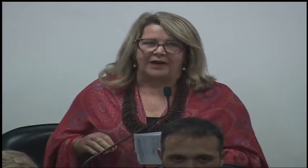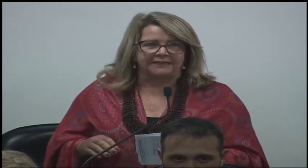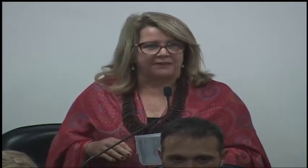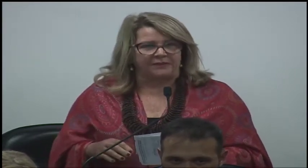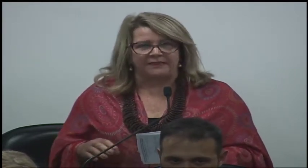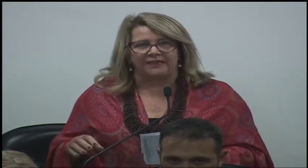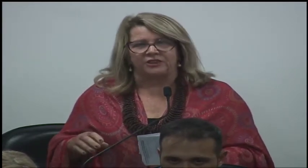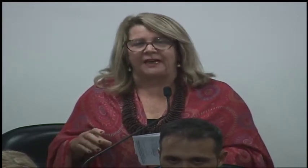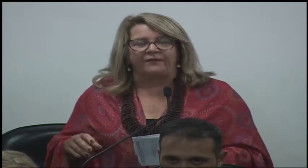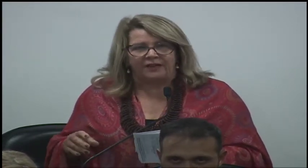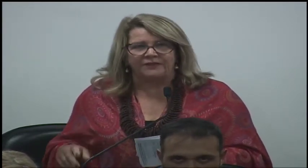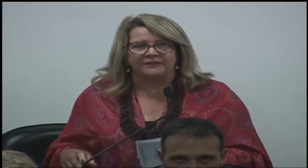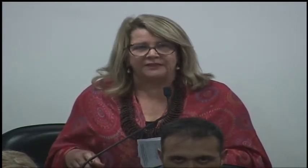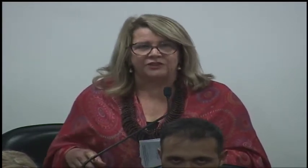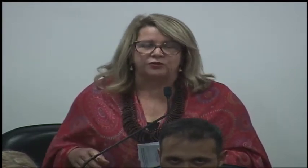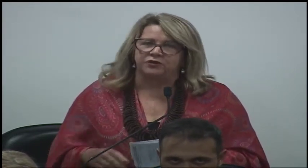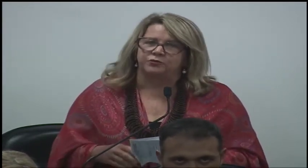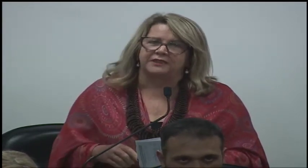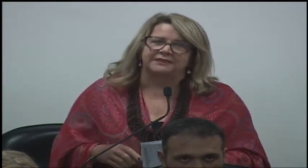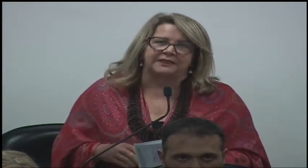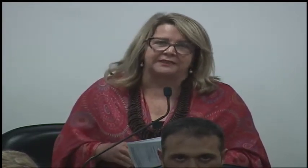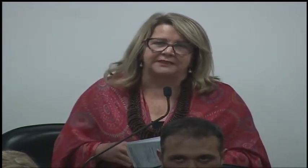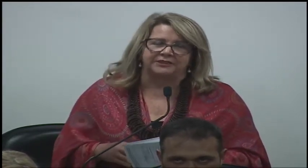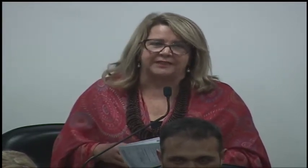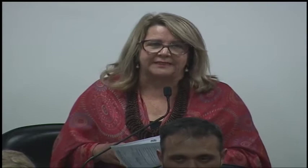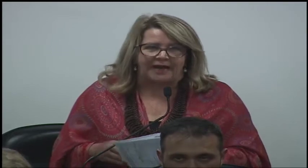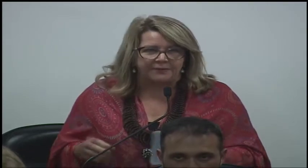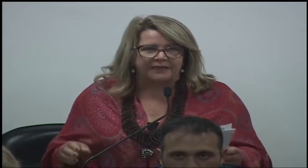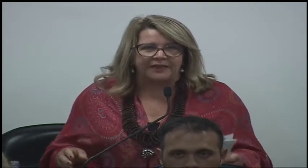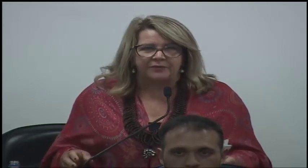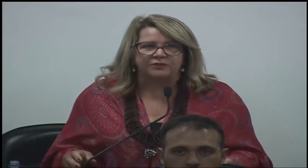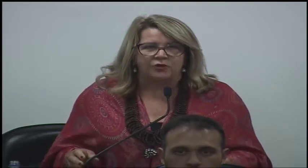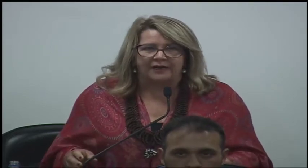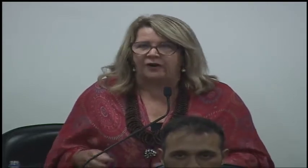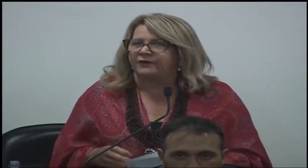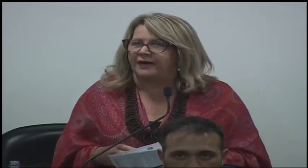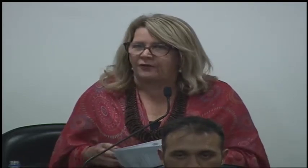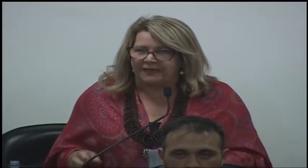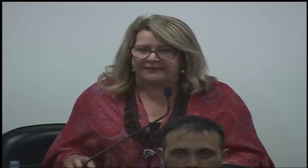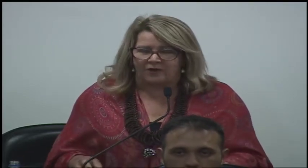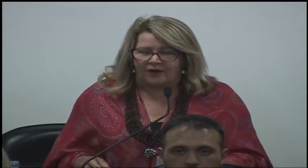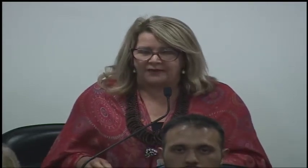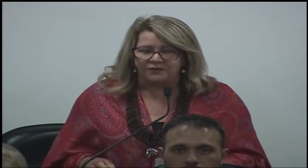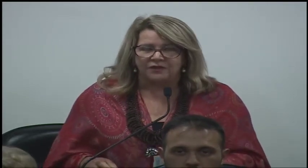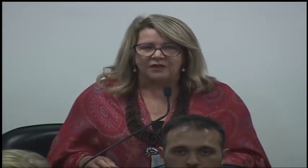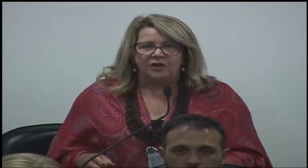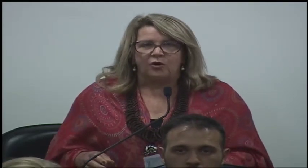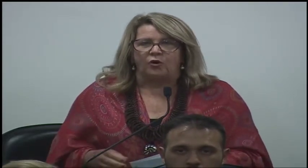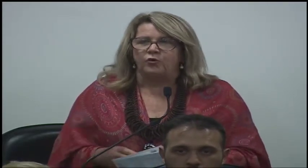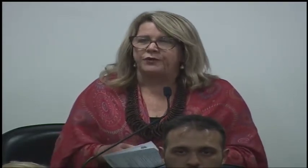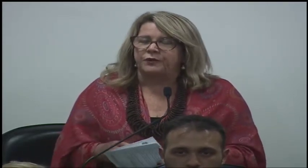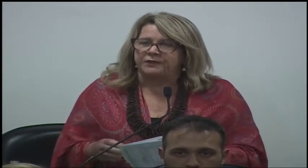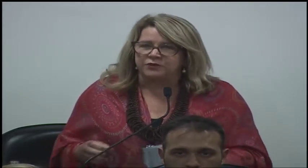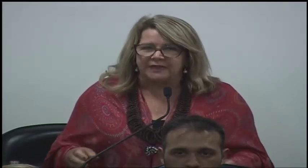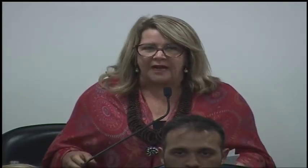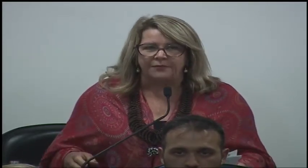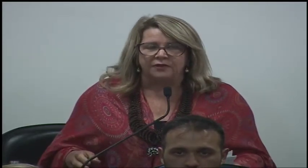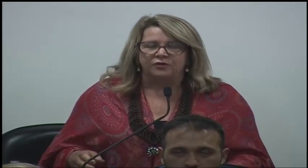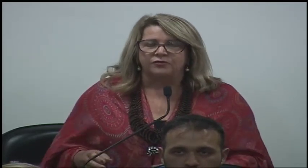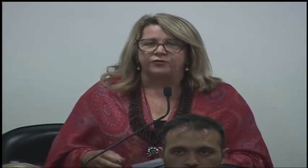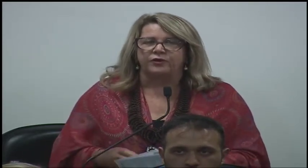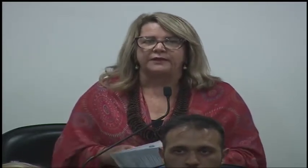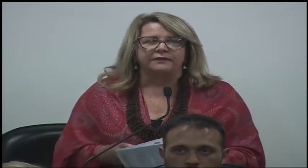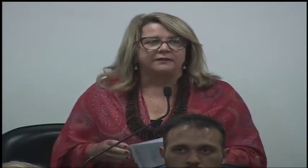questão acessibilidade lá não existe, todo mundo já sabe que realmente o local não é adequado. O único que não